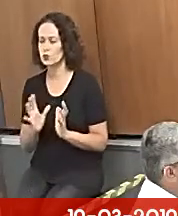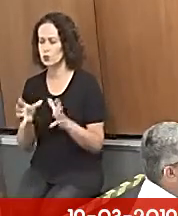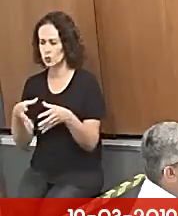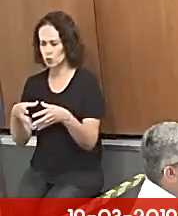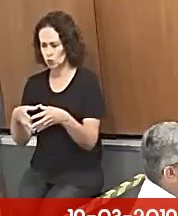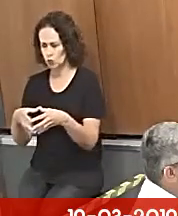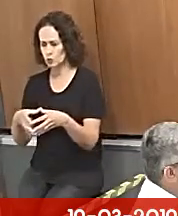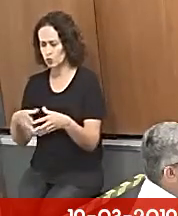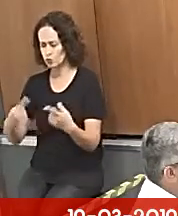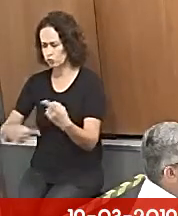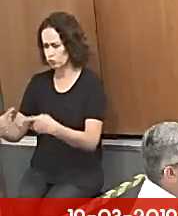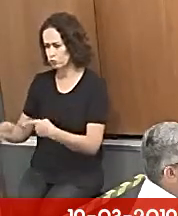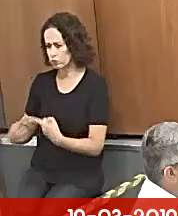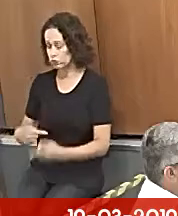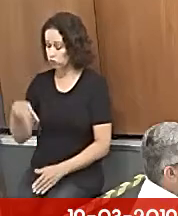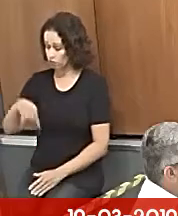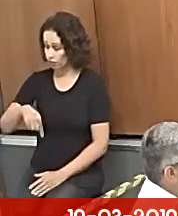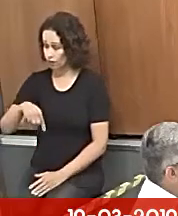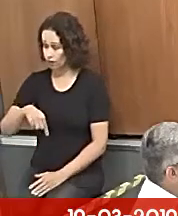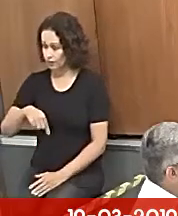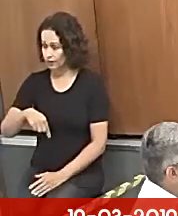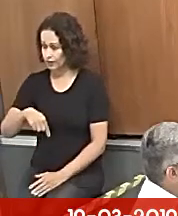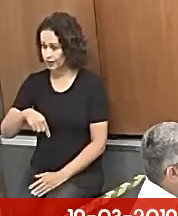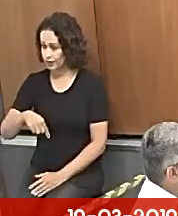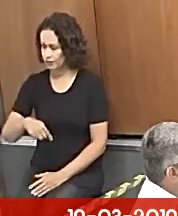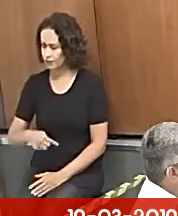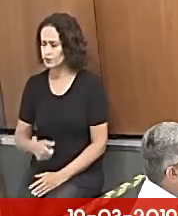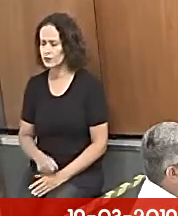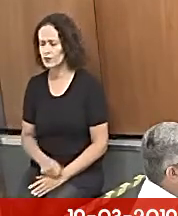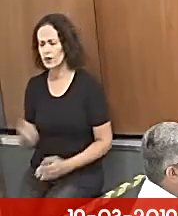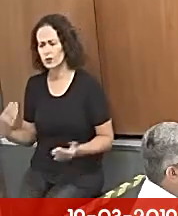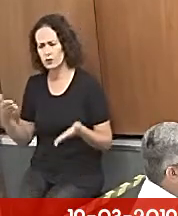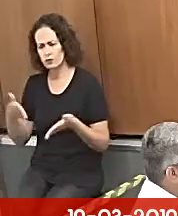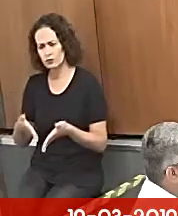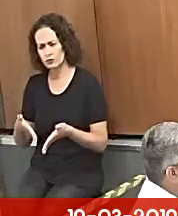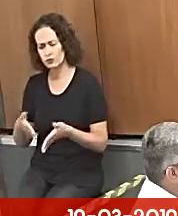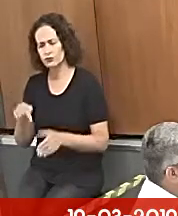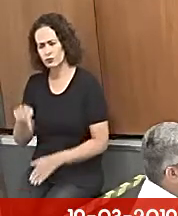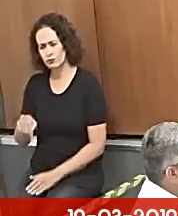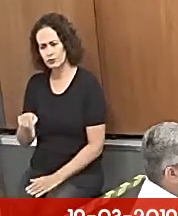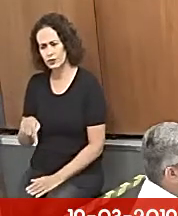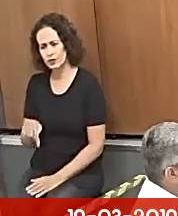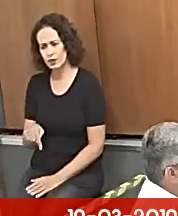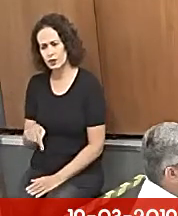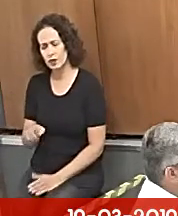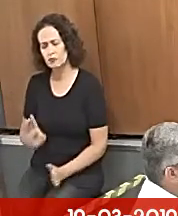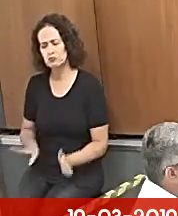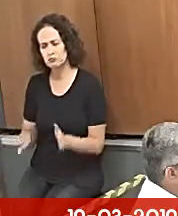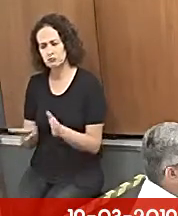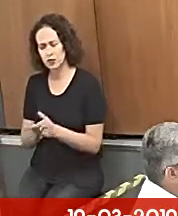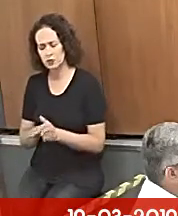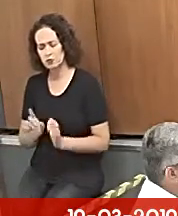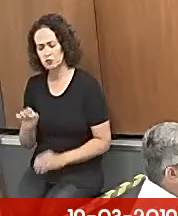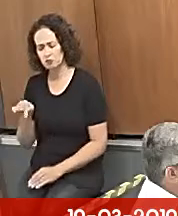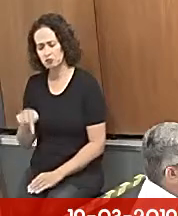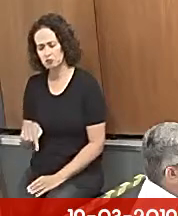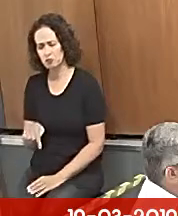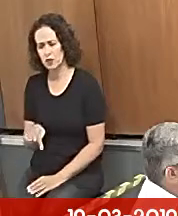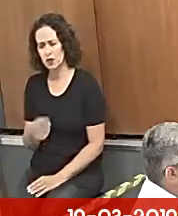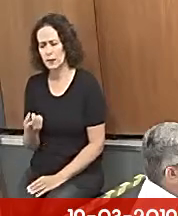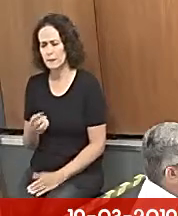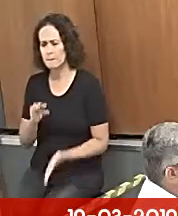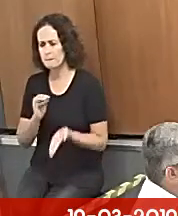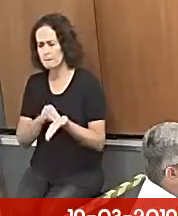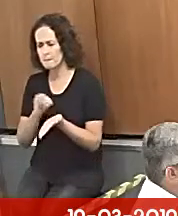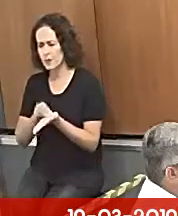lá e era essa condição quando cheguei aqui fui informado de que estava faltando